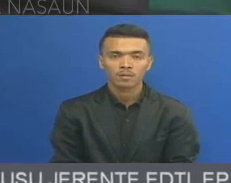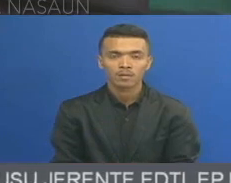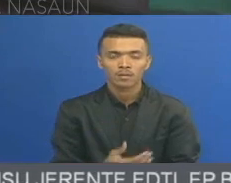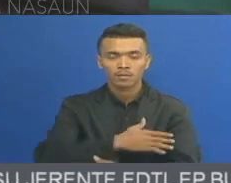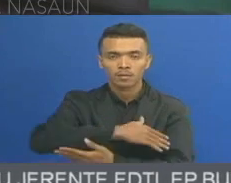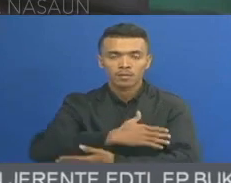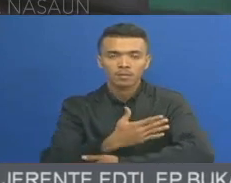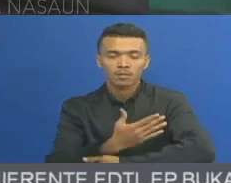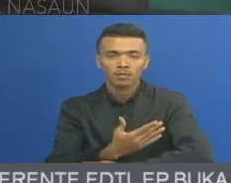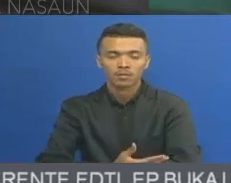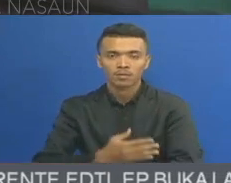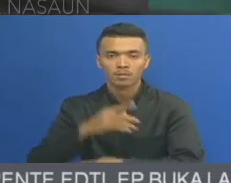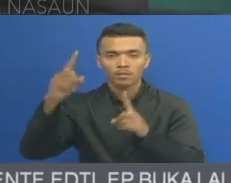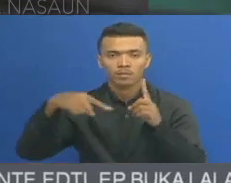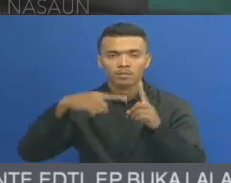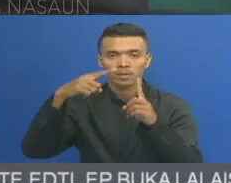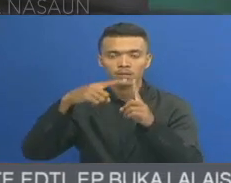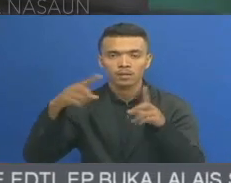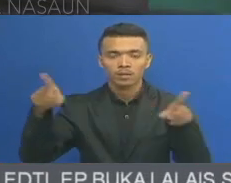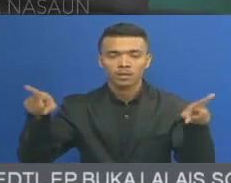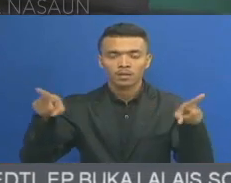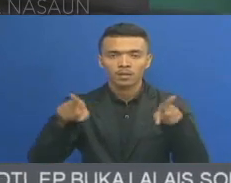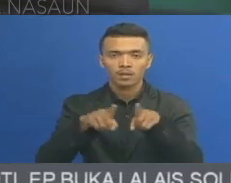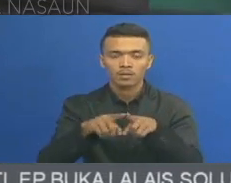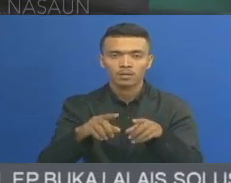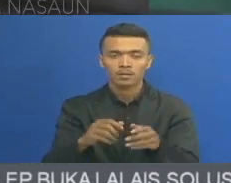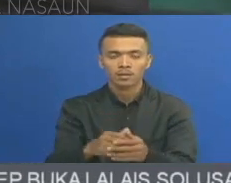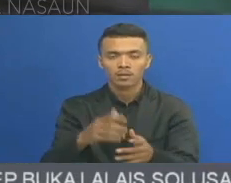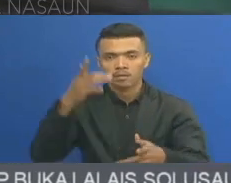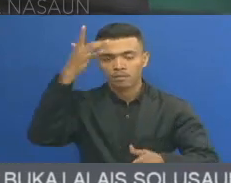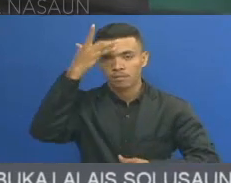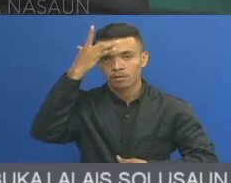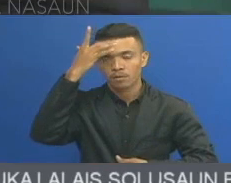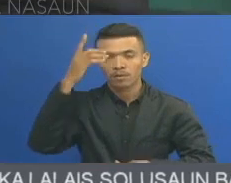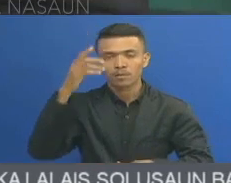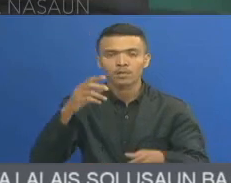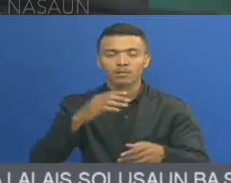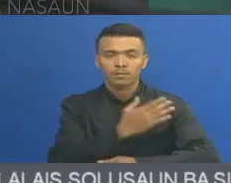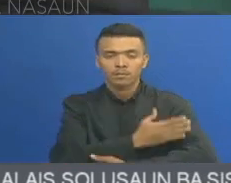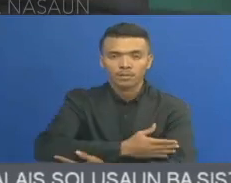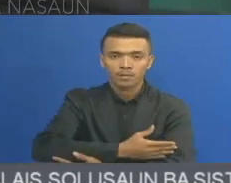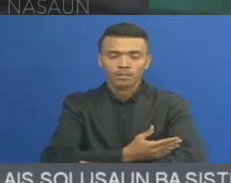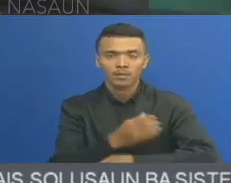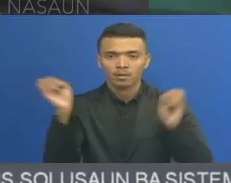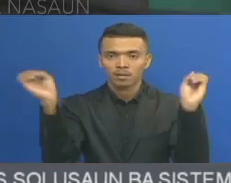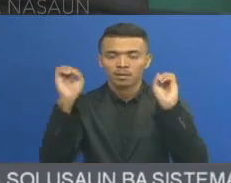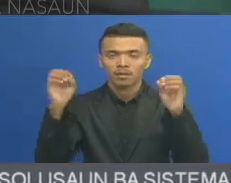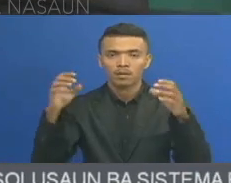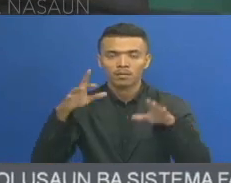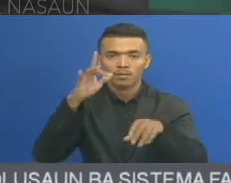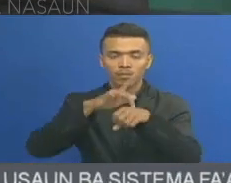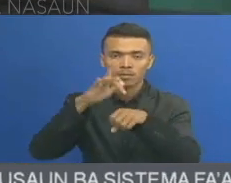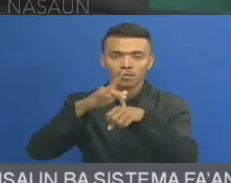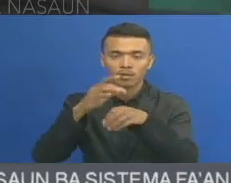kousela. Wahira hanesang gejala ida mak bebe konula bokan. Importante maka kita tem